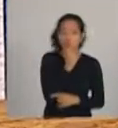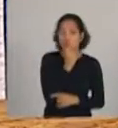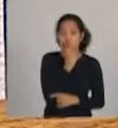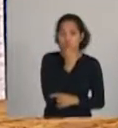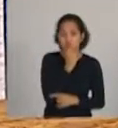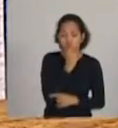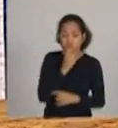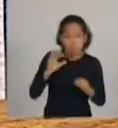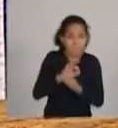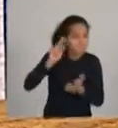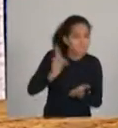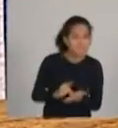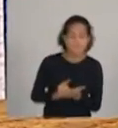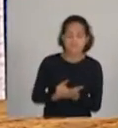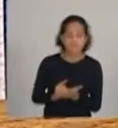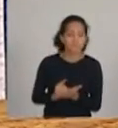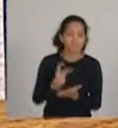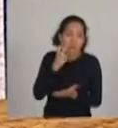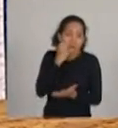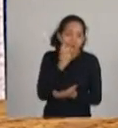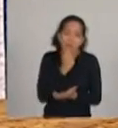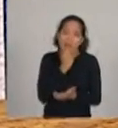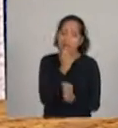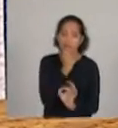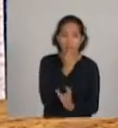adoção desse menino. Então,